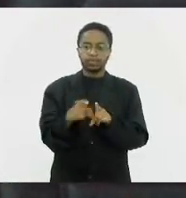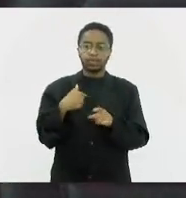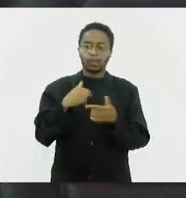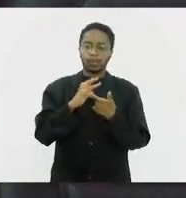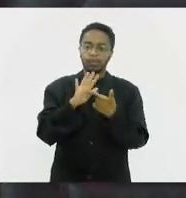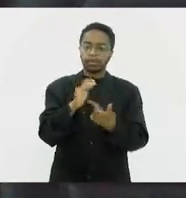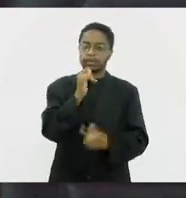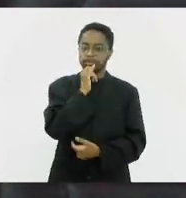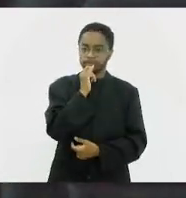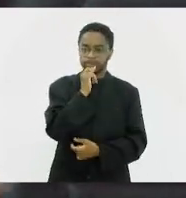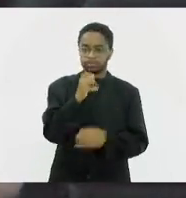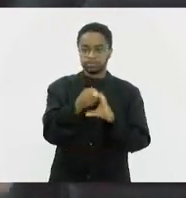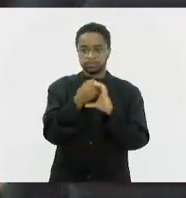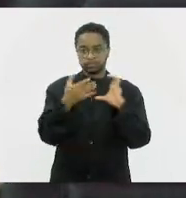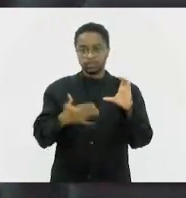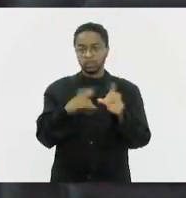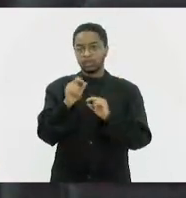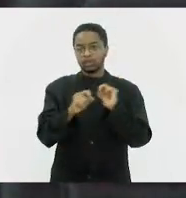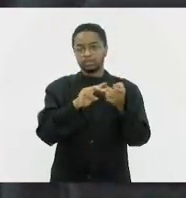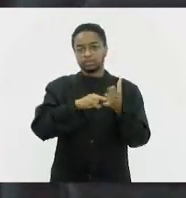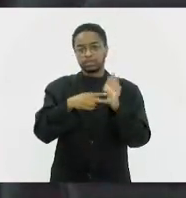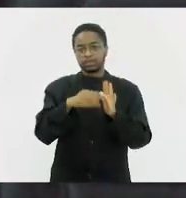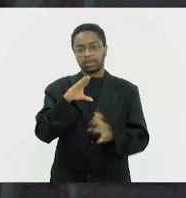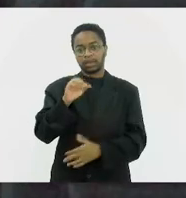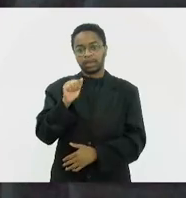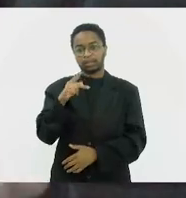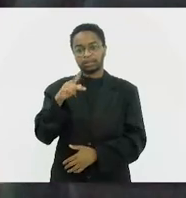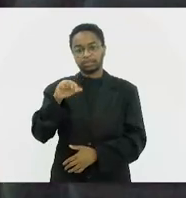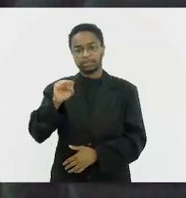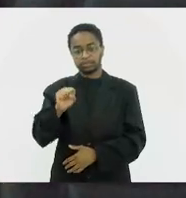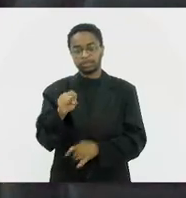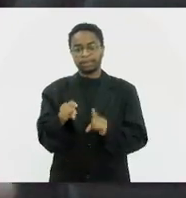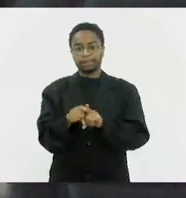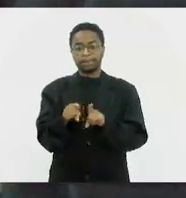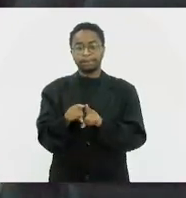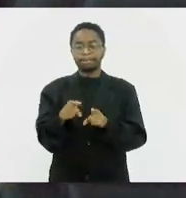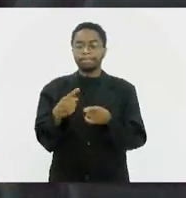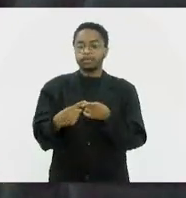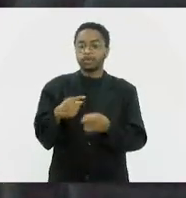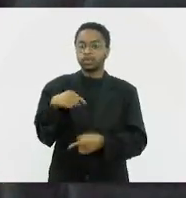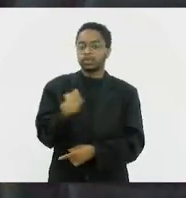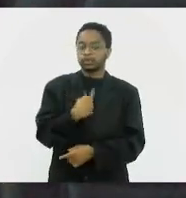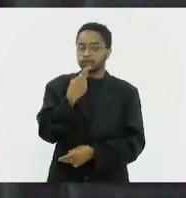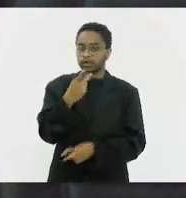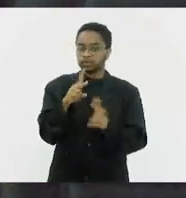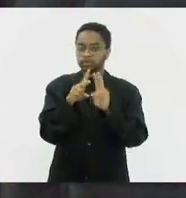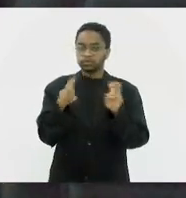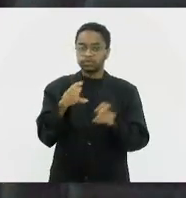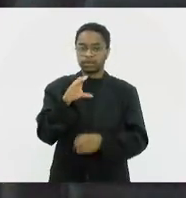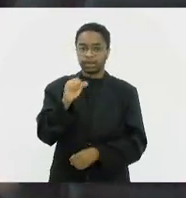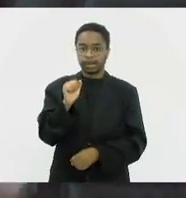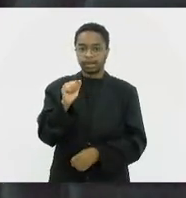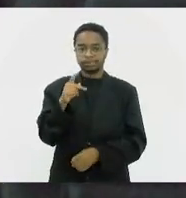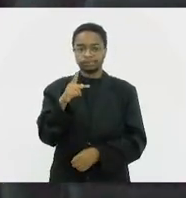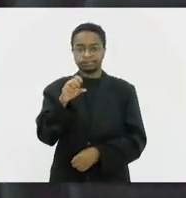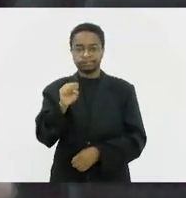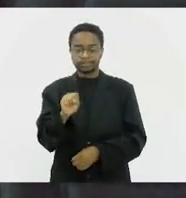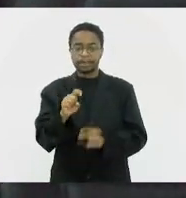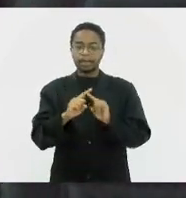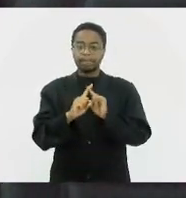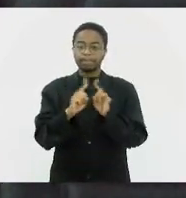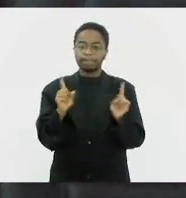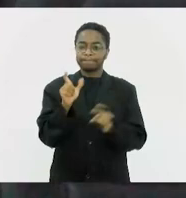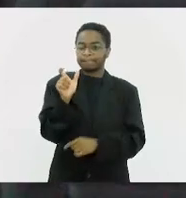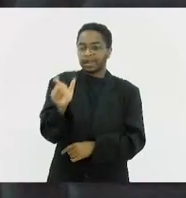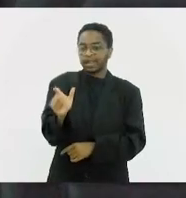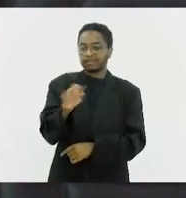de caracterizar o que é o CAPS, né? Porque a gente fala de CAPS, fala de Centro de Atenção Psicossocial, mas, por ser uma palavra